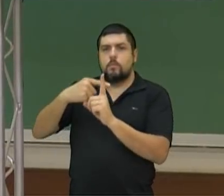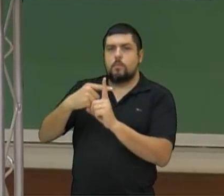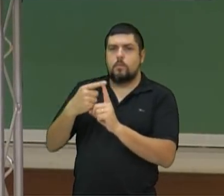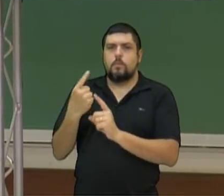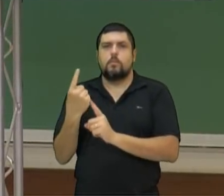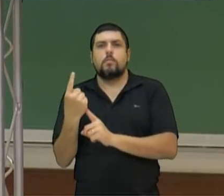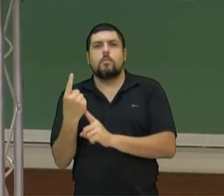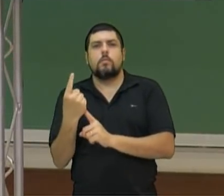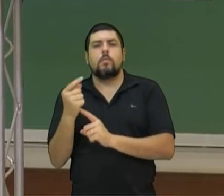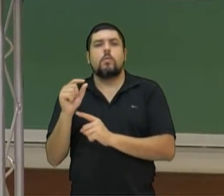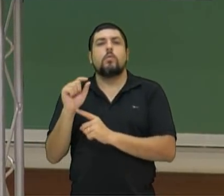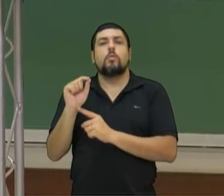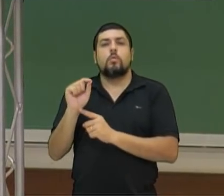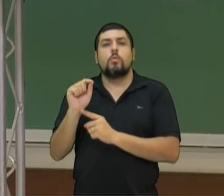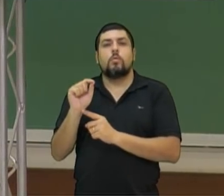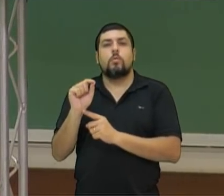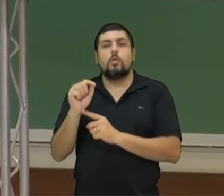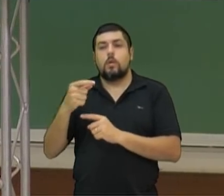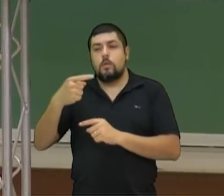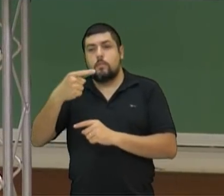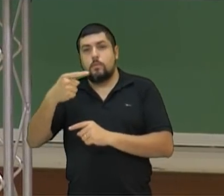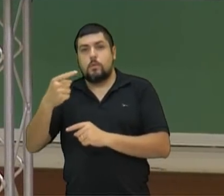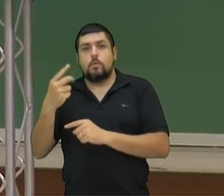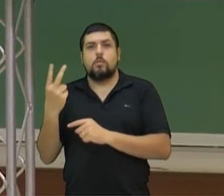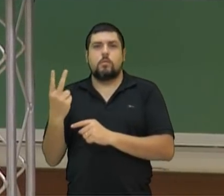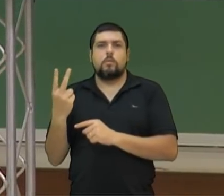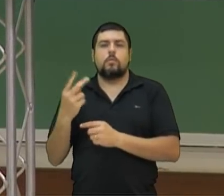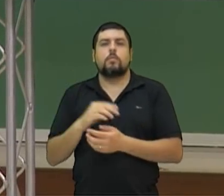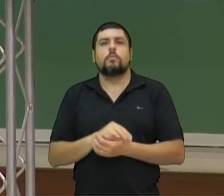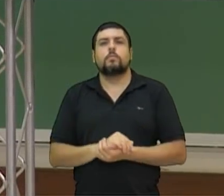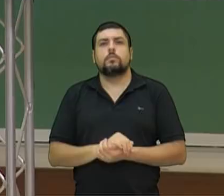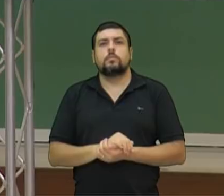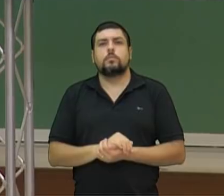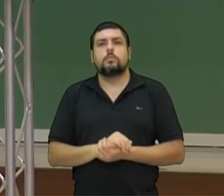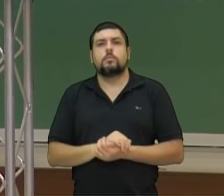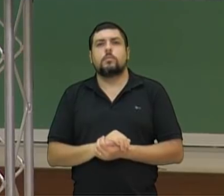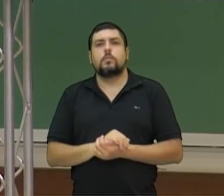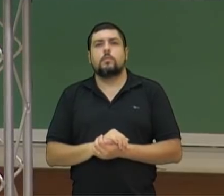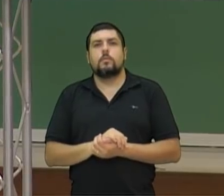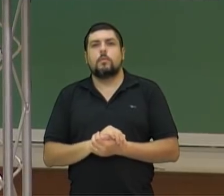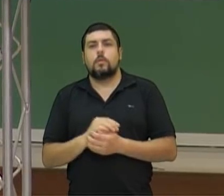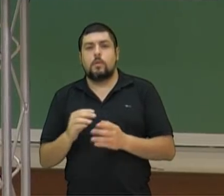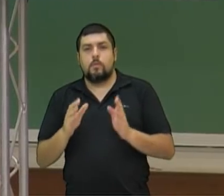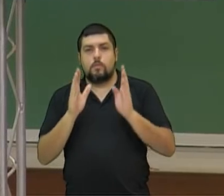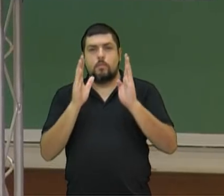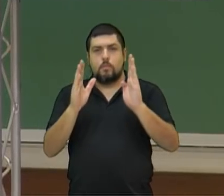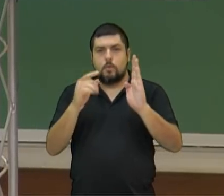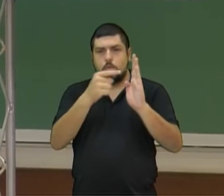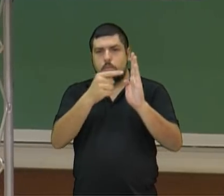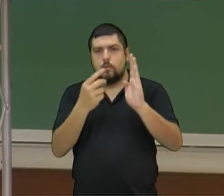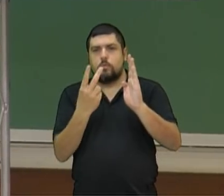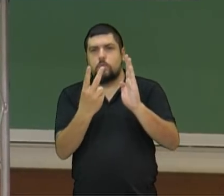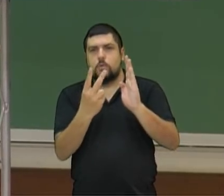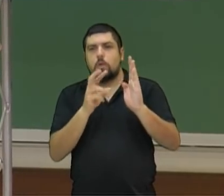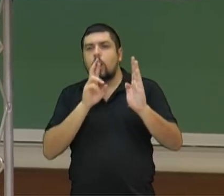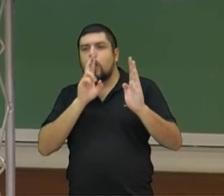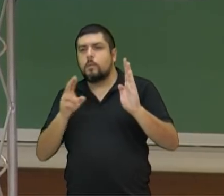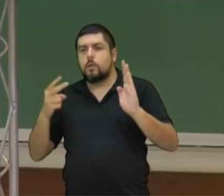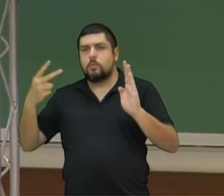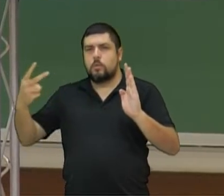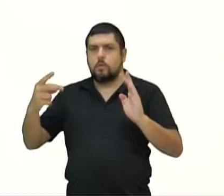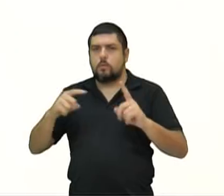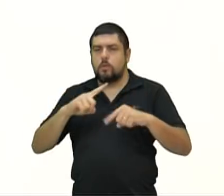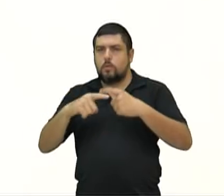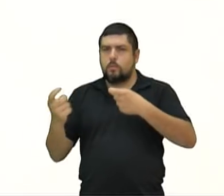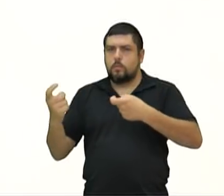1 é módulo de menos 2, certo? Módulo de menos 2 vai ficar 2. Beleza? Então, eu já volto